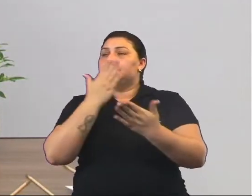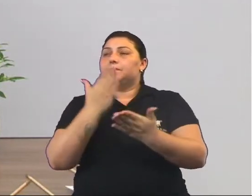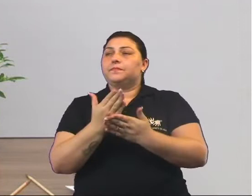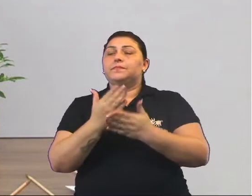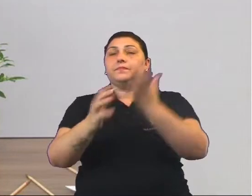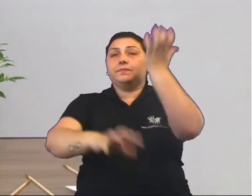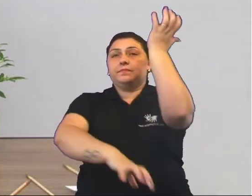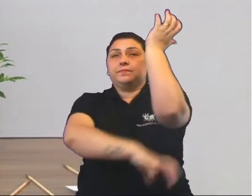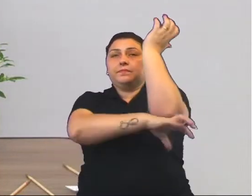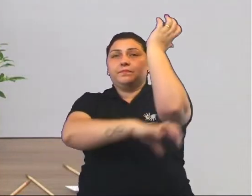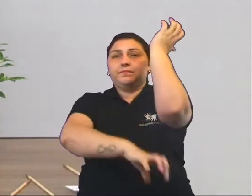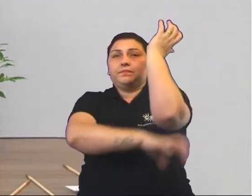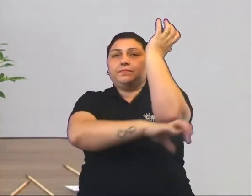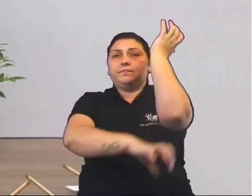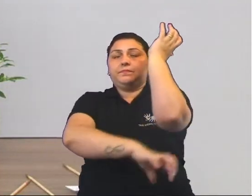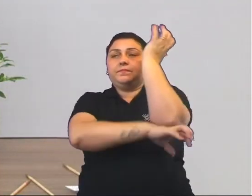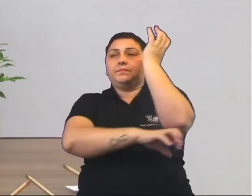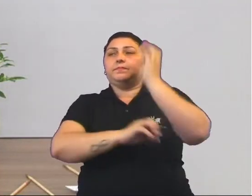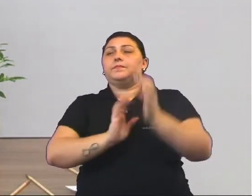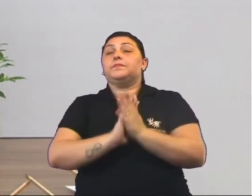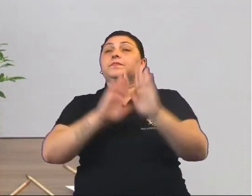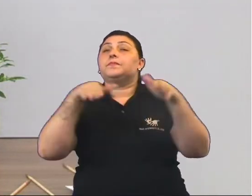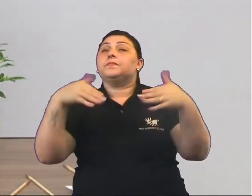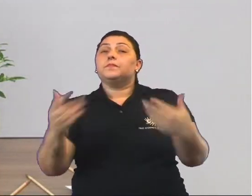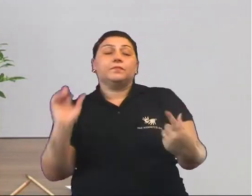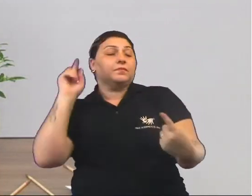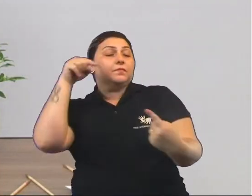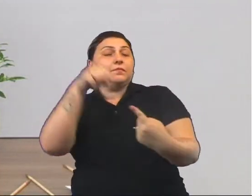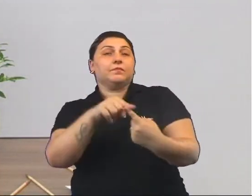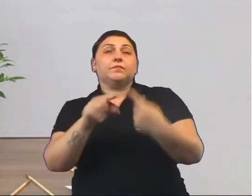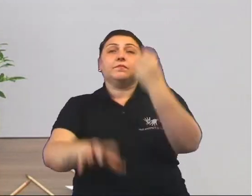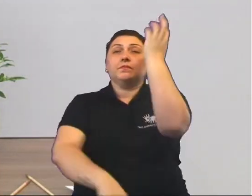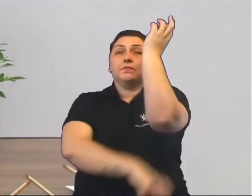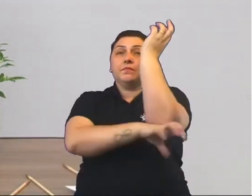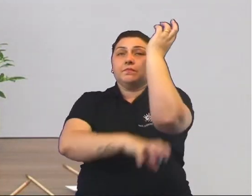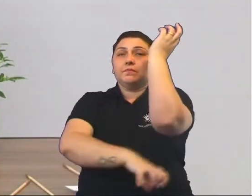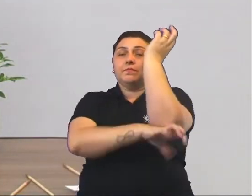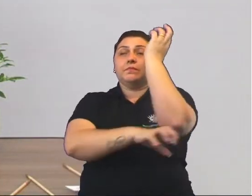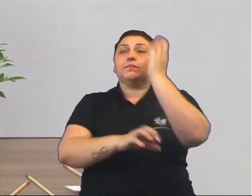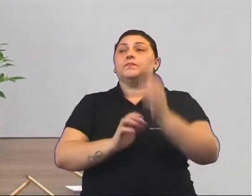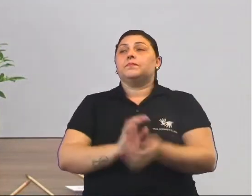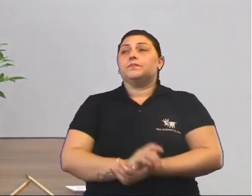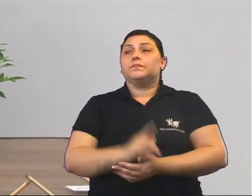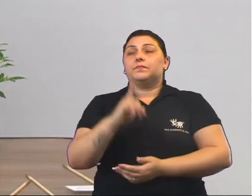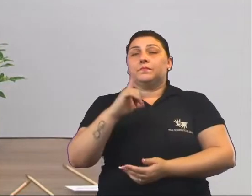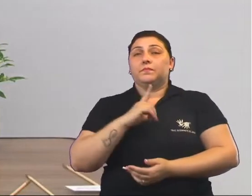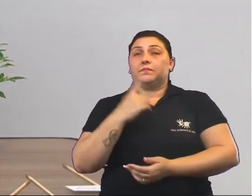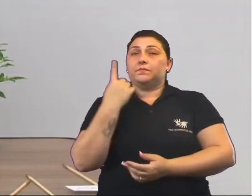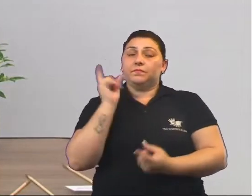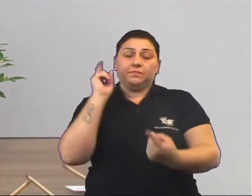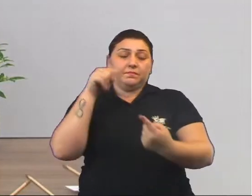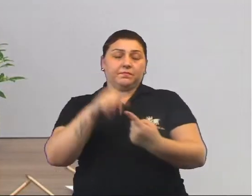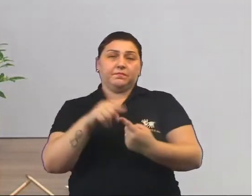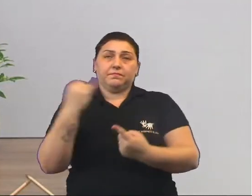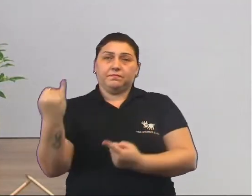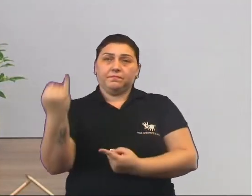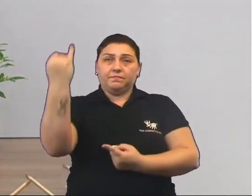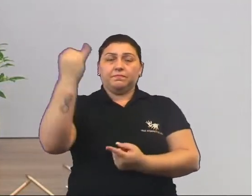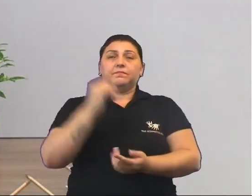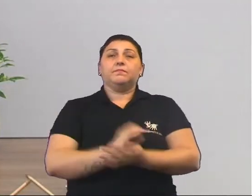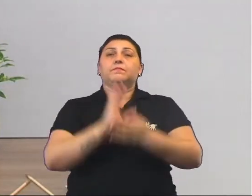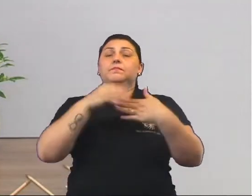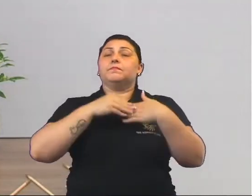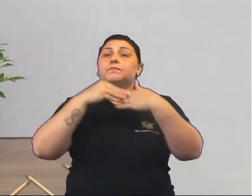pela raiz. Qual é a função da raiz? A raiz, ela tem uma função muito importante,